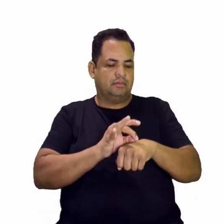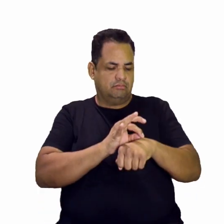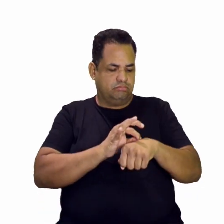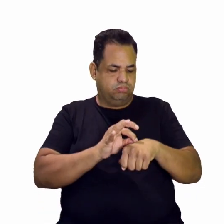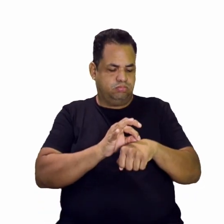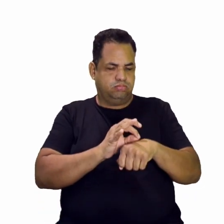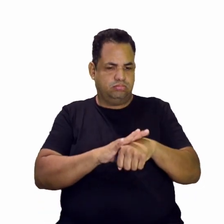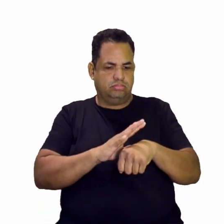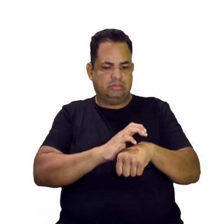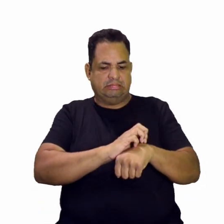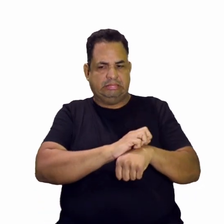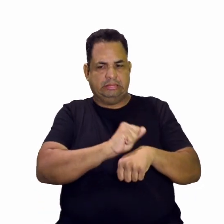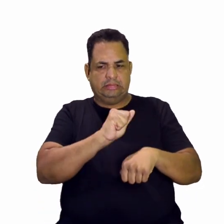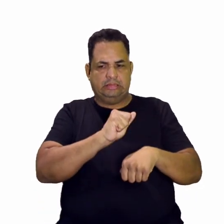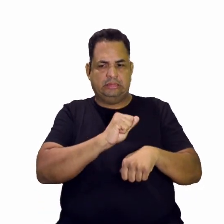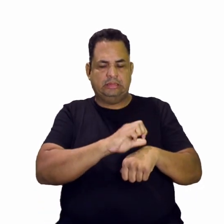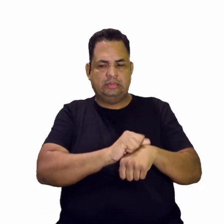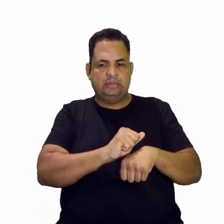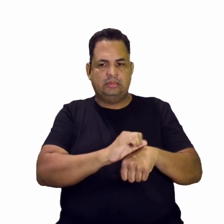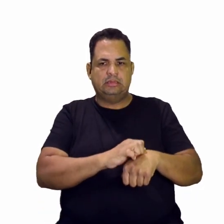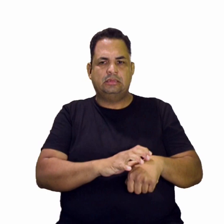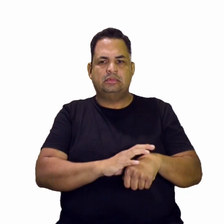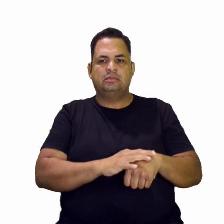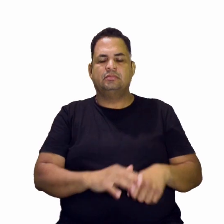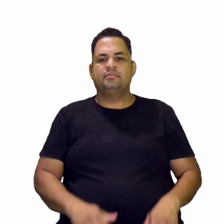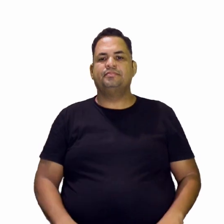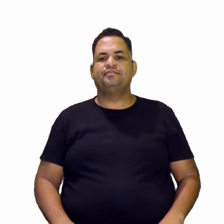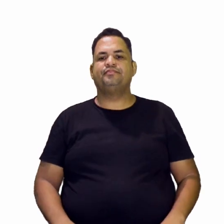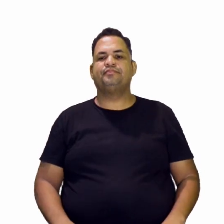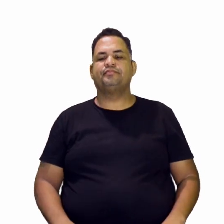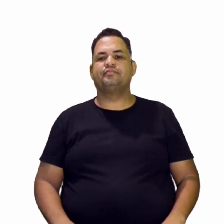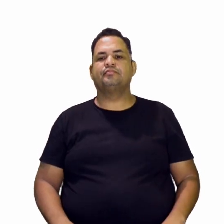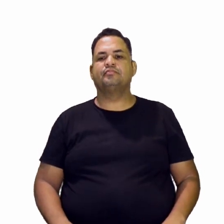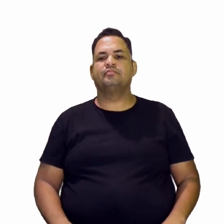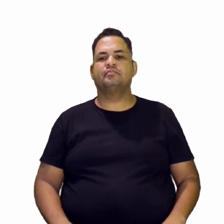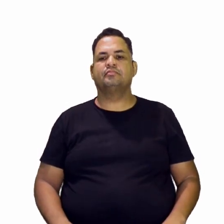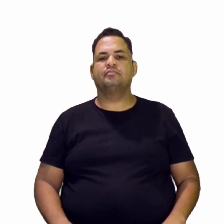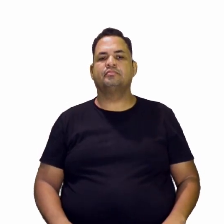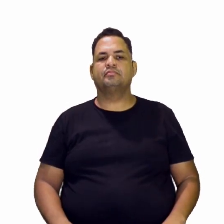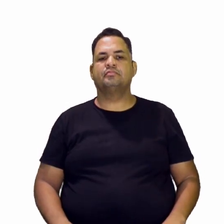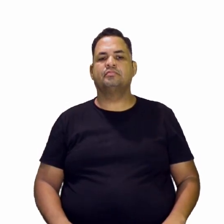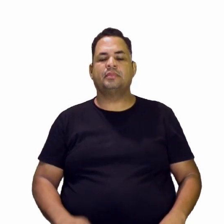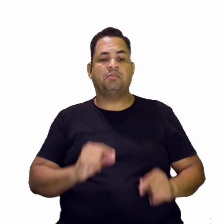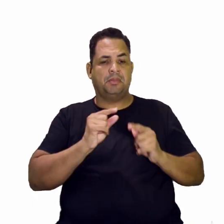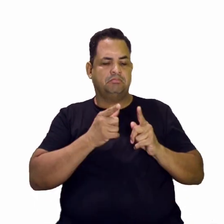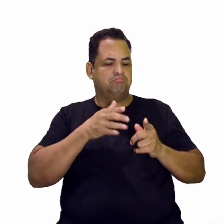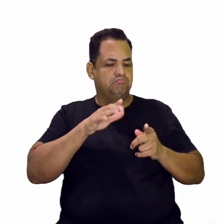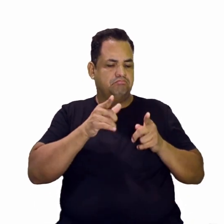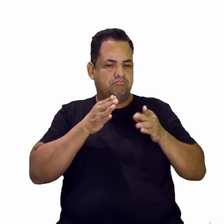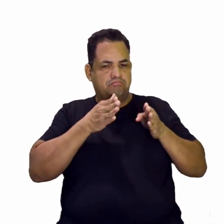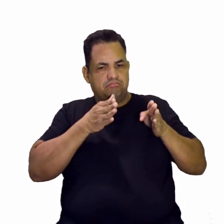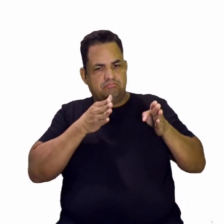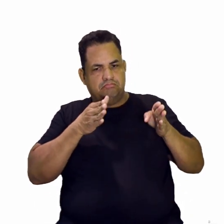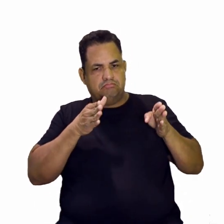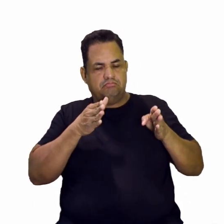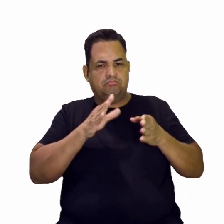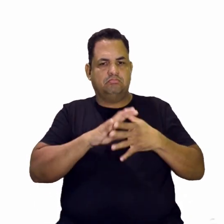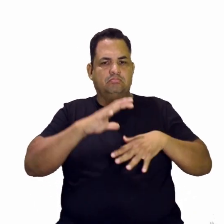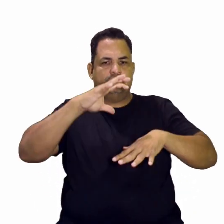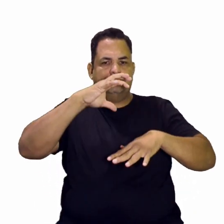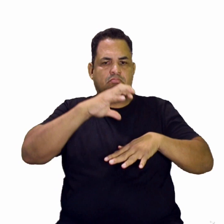aí para tentando retirar, né, essa sanguessuga. Pois sim. Porte médio, como